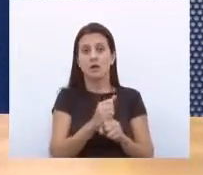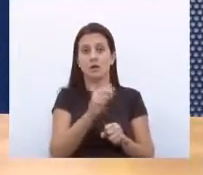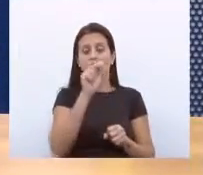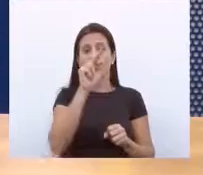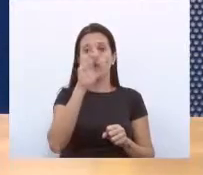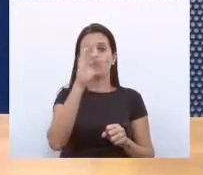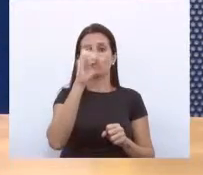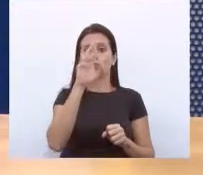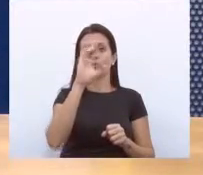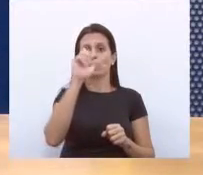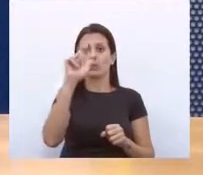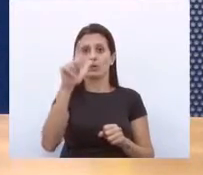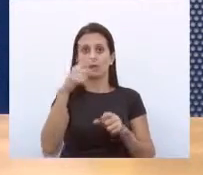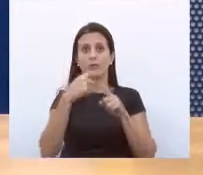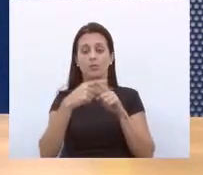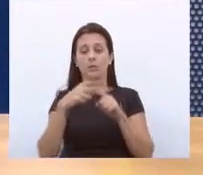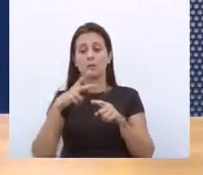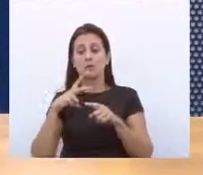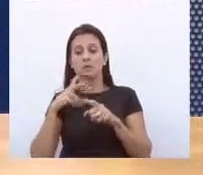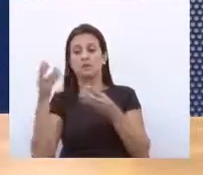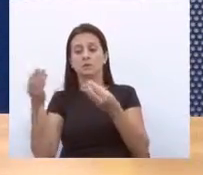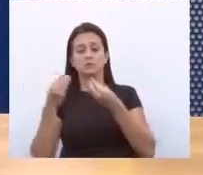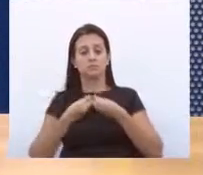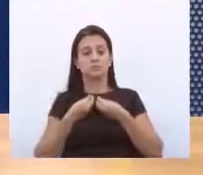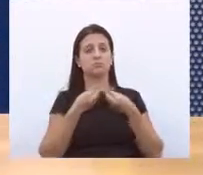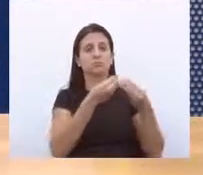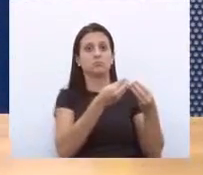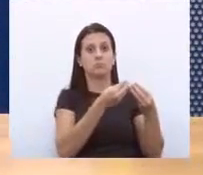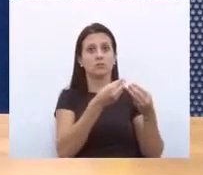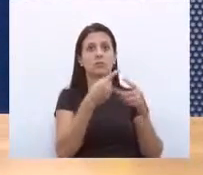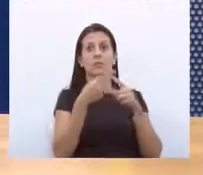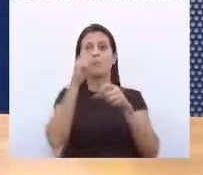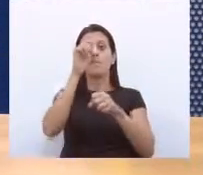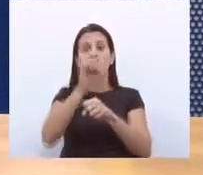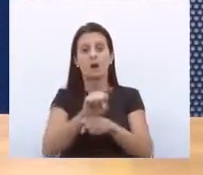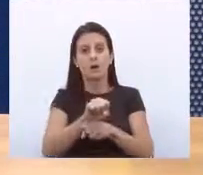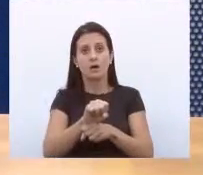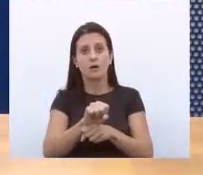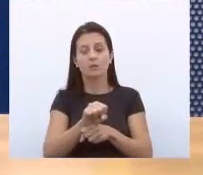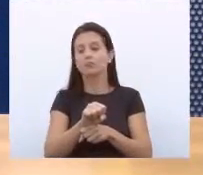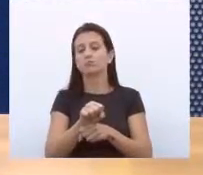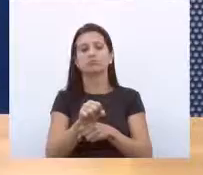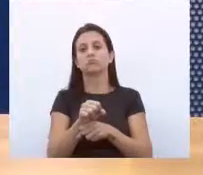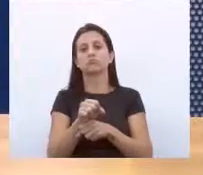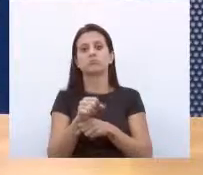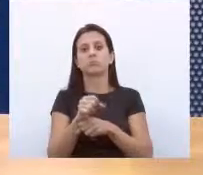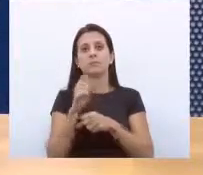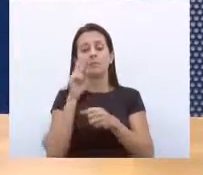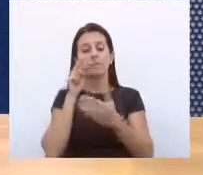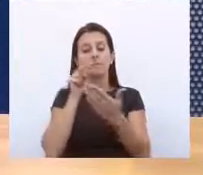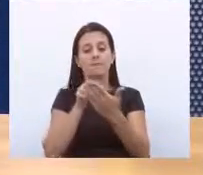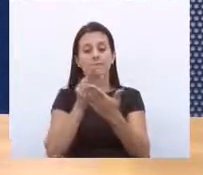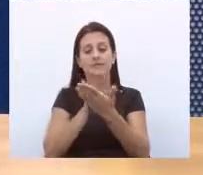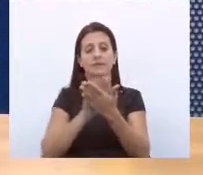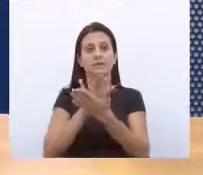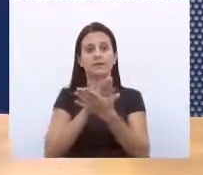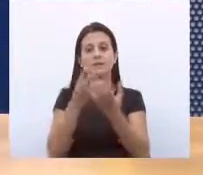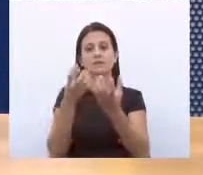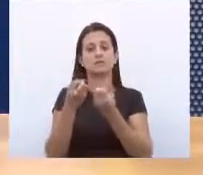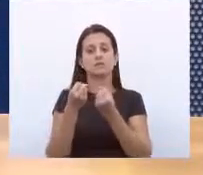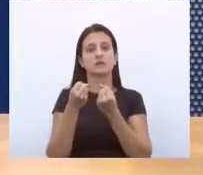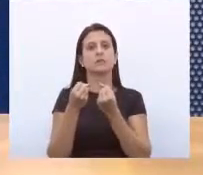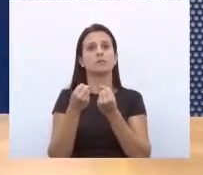projeto da Previdência não veio. Como parou, ele não foi nem sequer, veja, não se recebeu